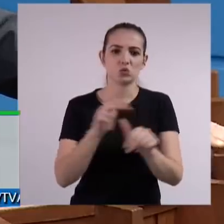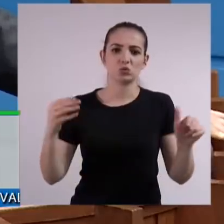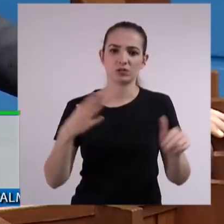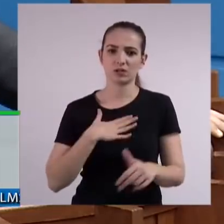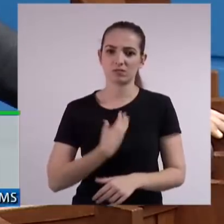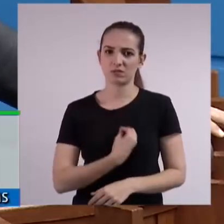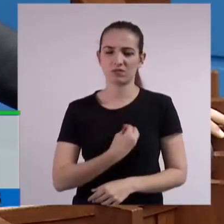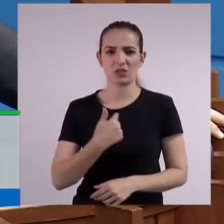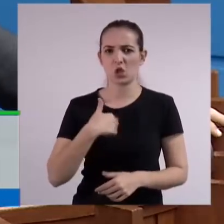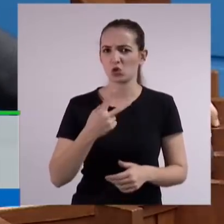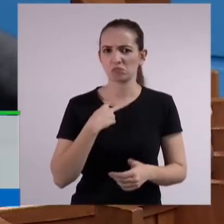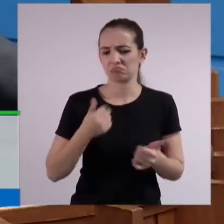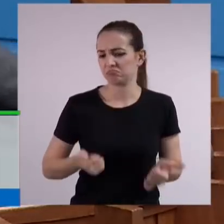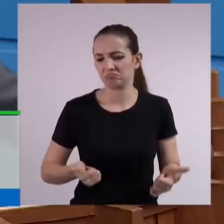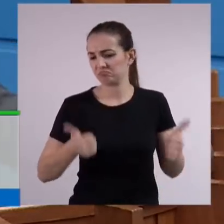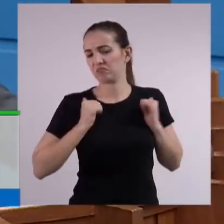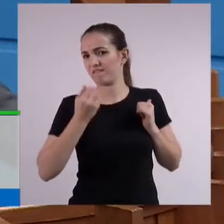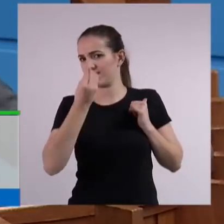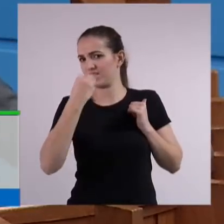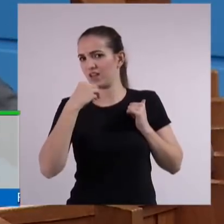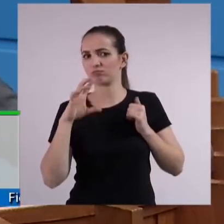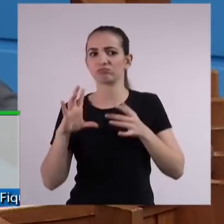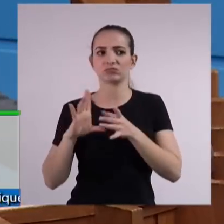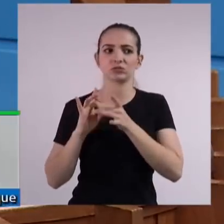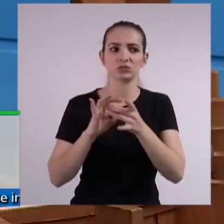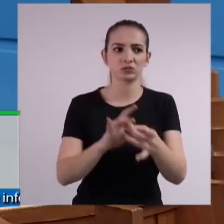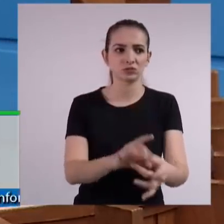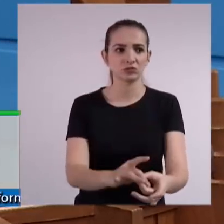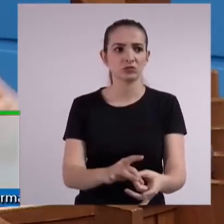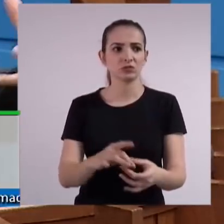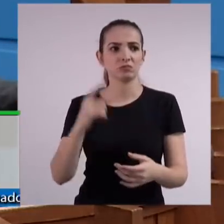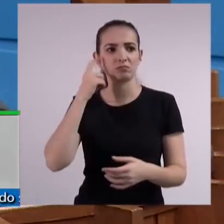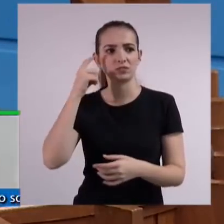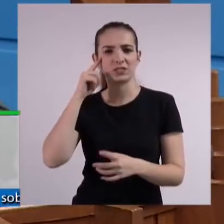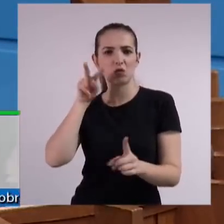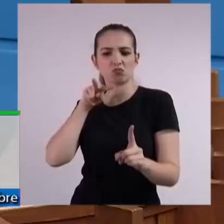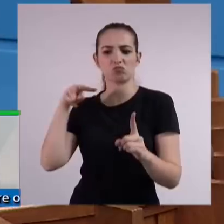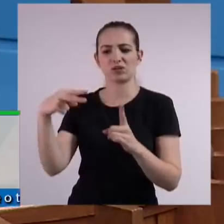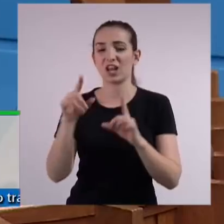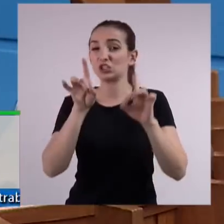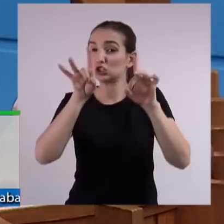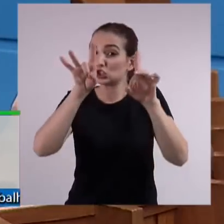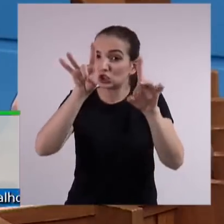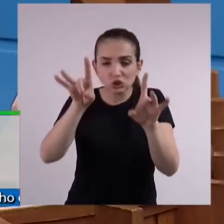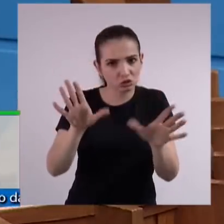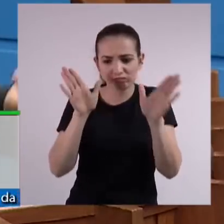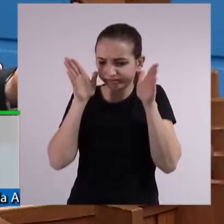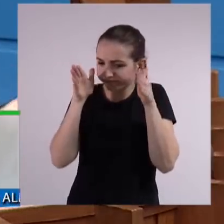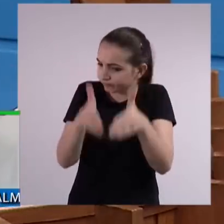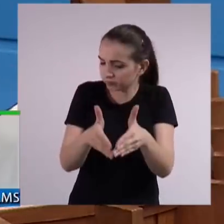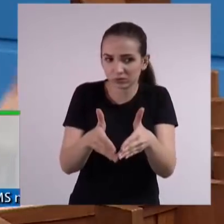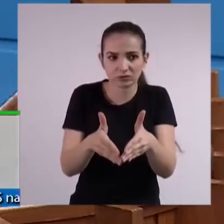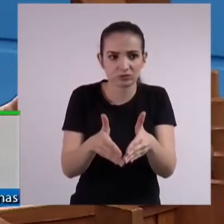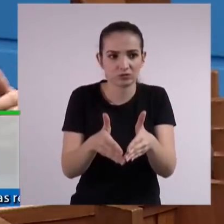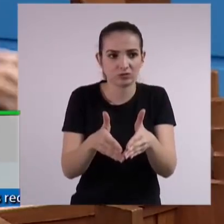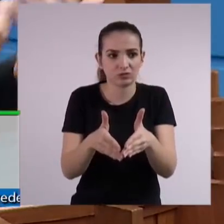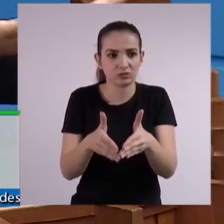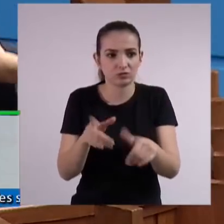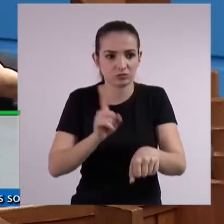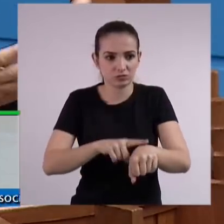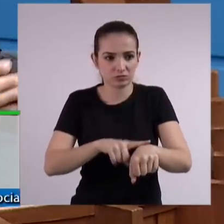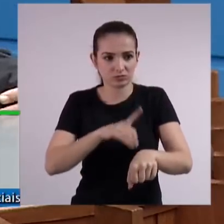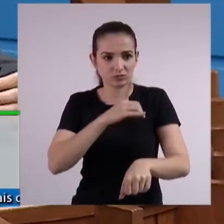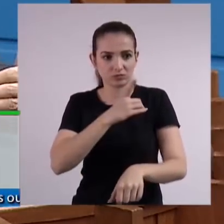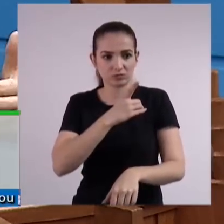me acovardar diante dessa situação, olhar única e exclusivamente para um mandato que eu ainda